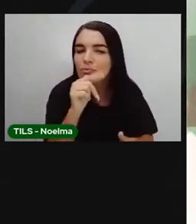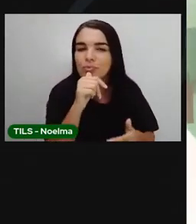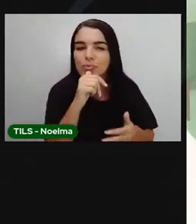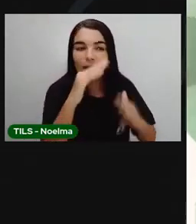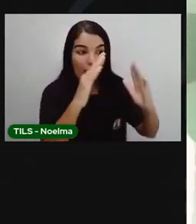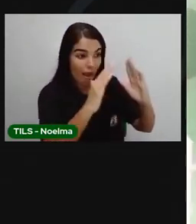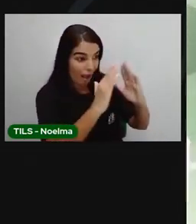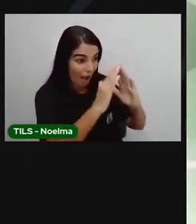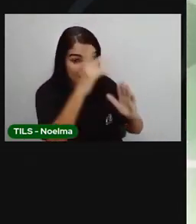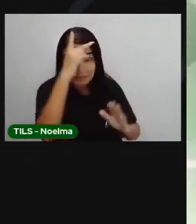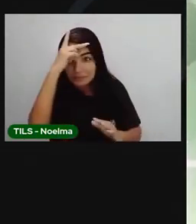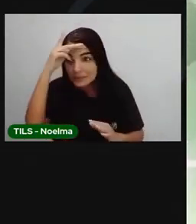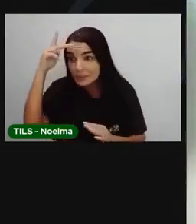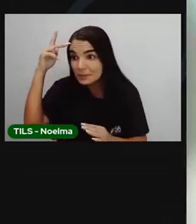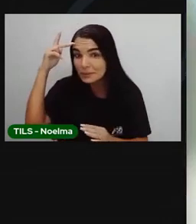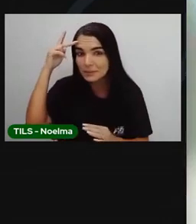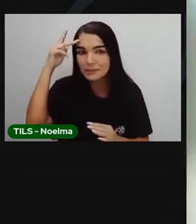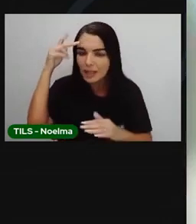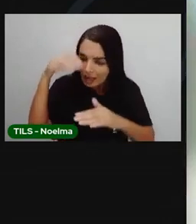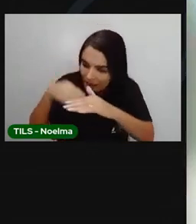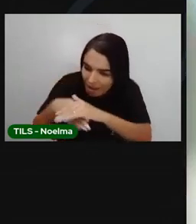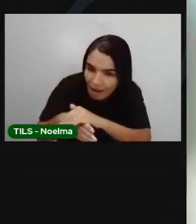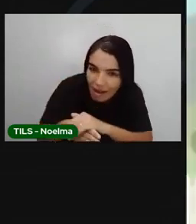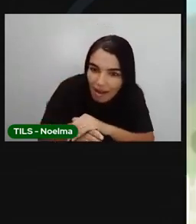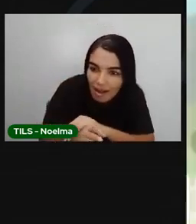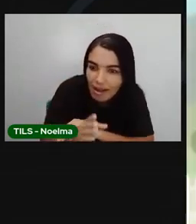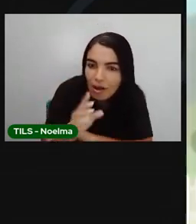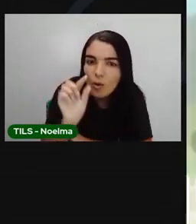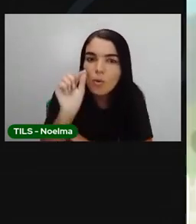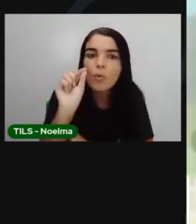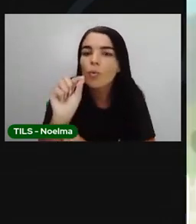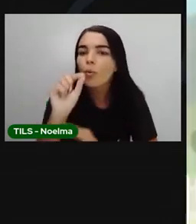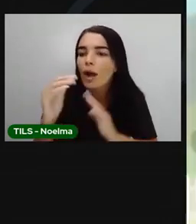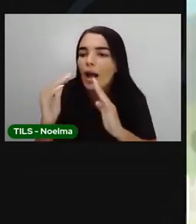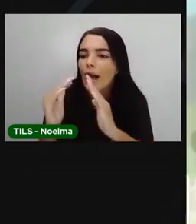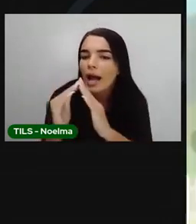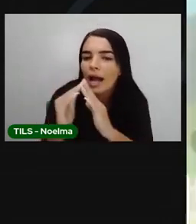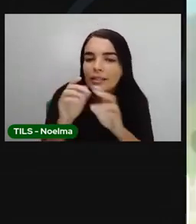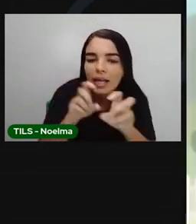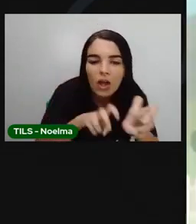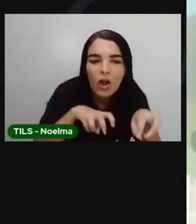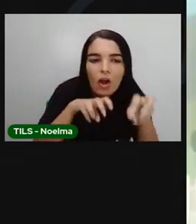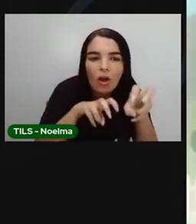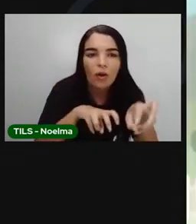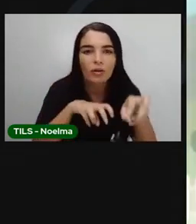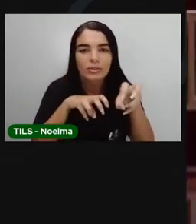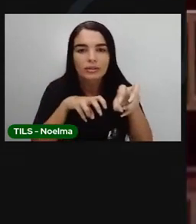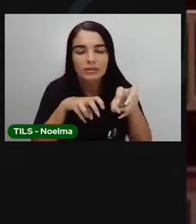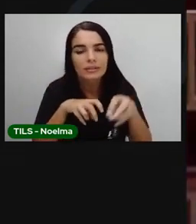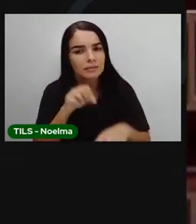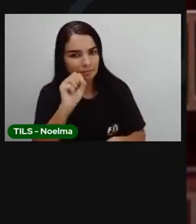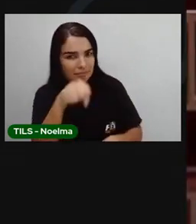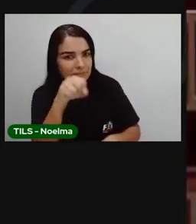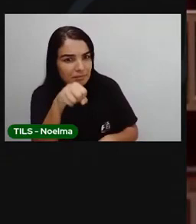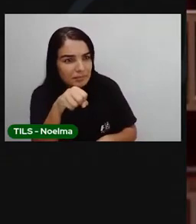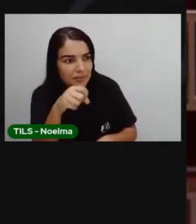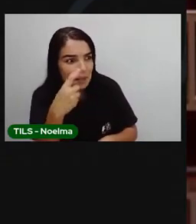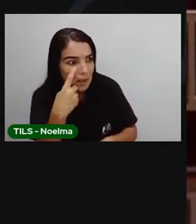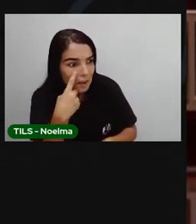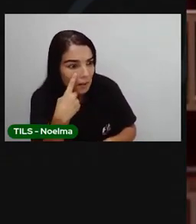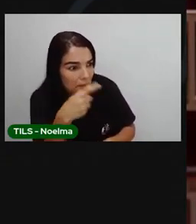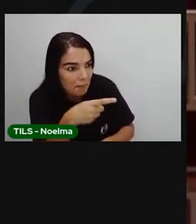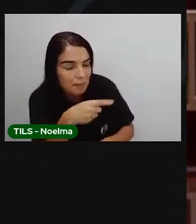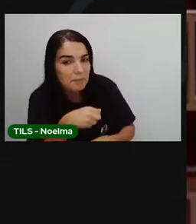homens. E acabou penetrando num quintal de uma casa de roça. Sim, senhor. É interessante